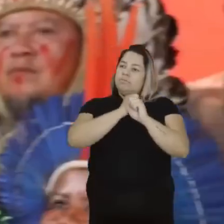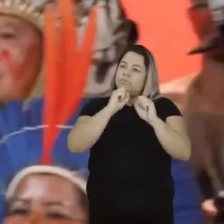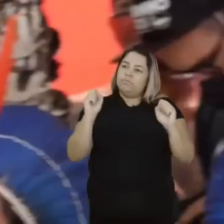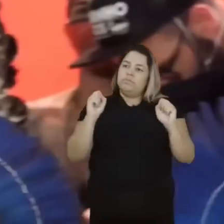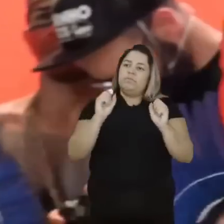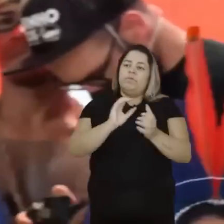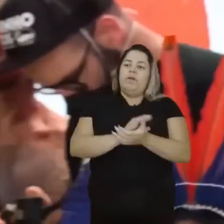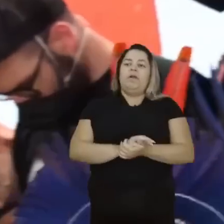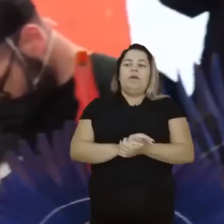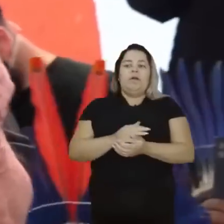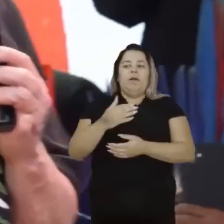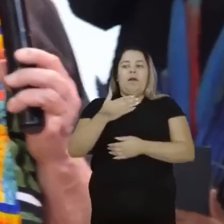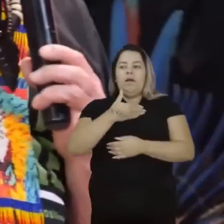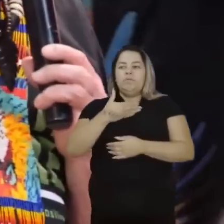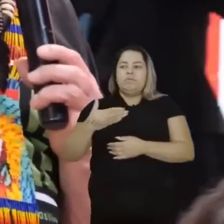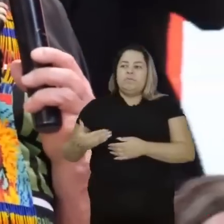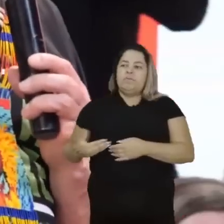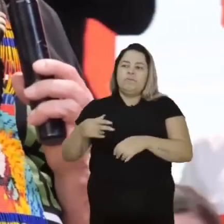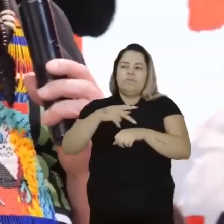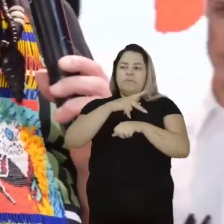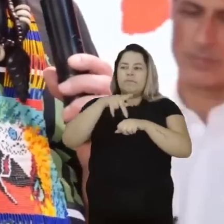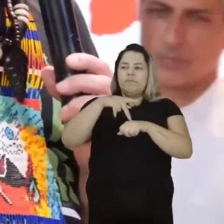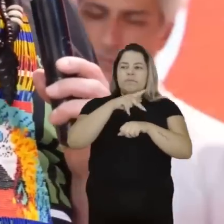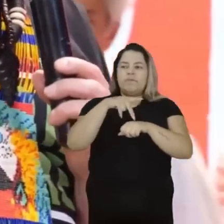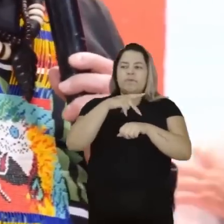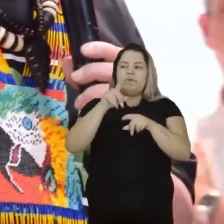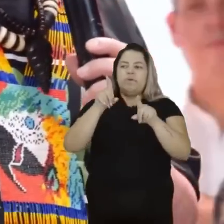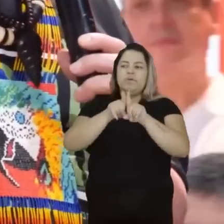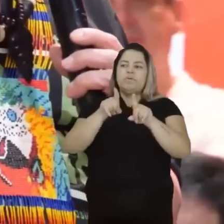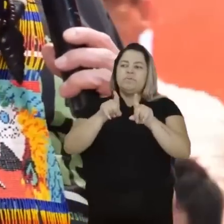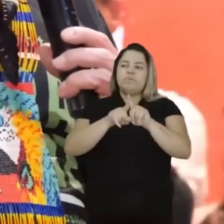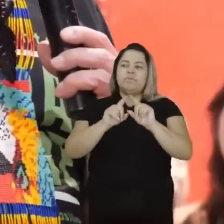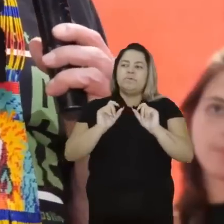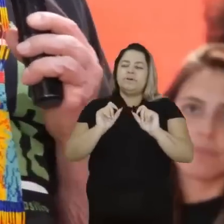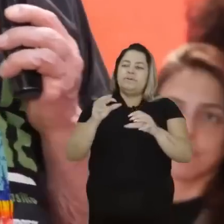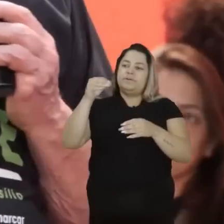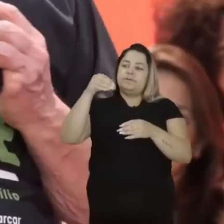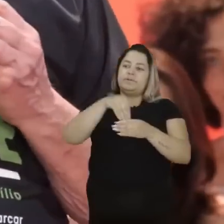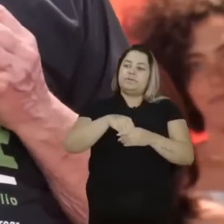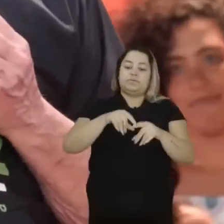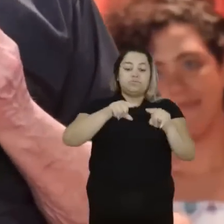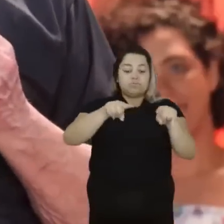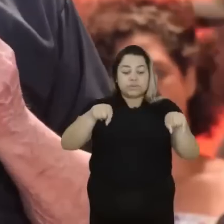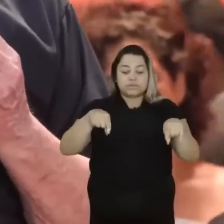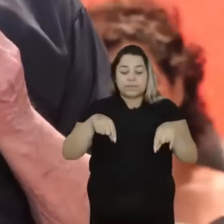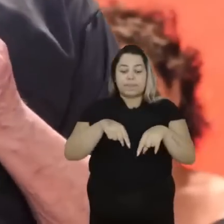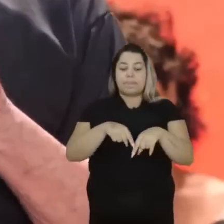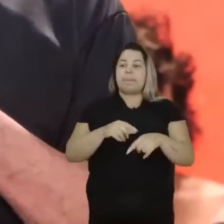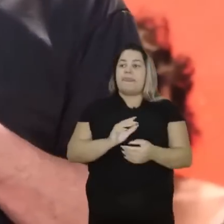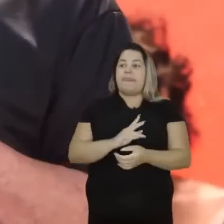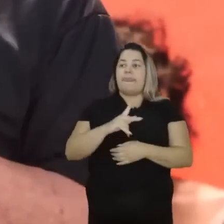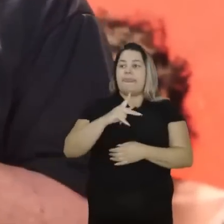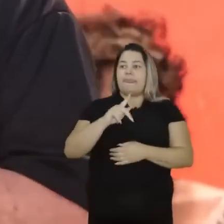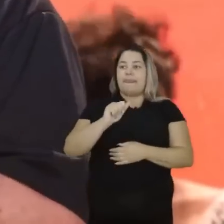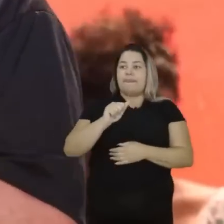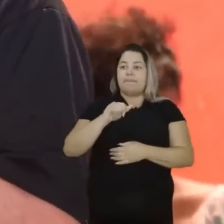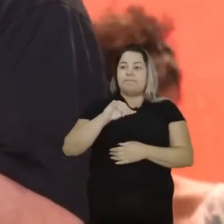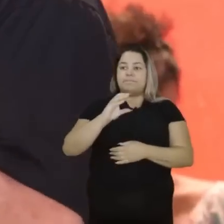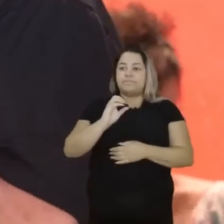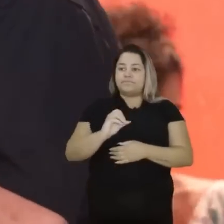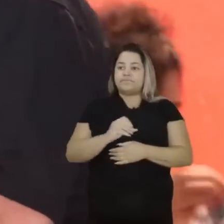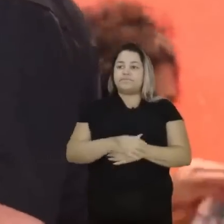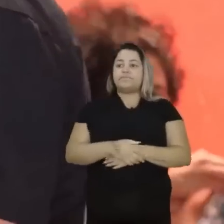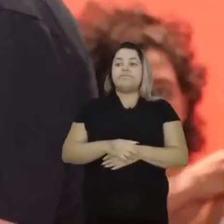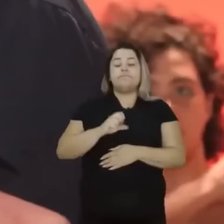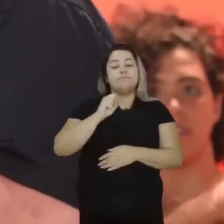gente governar esse país apenas dentro de uma sala no Palácio do Planalto. Se